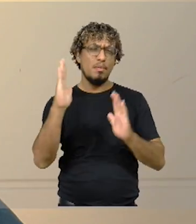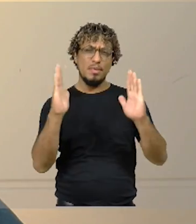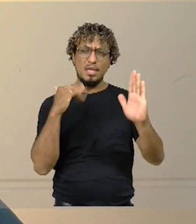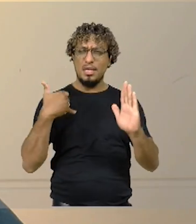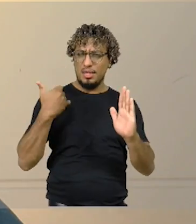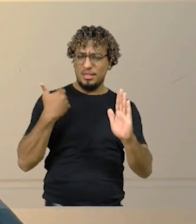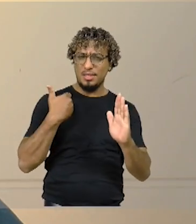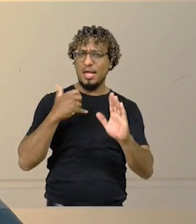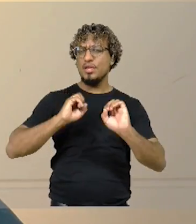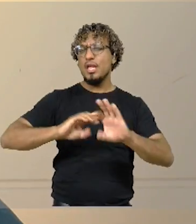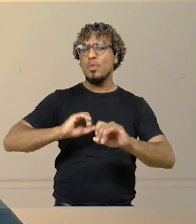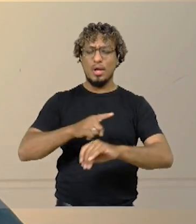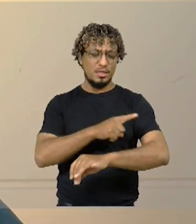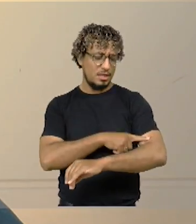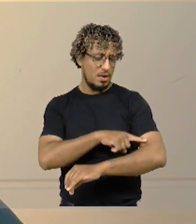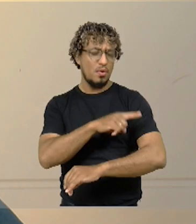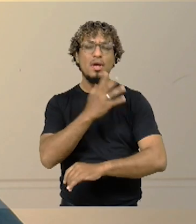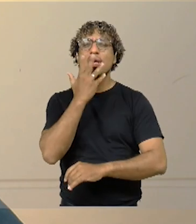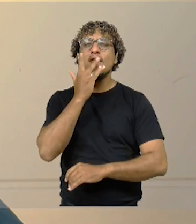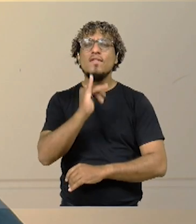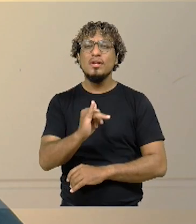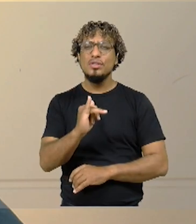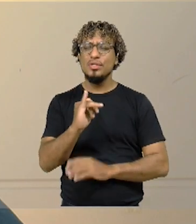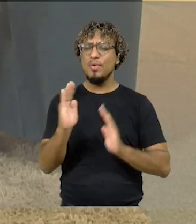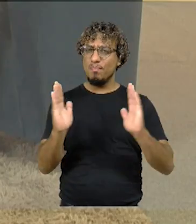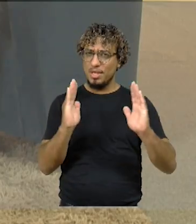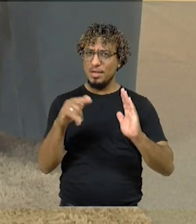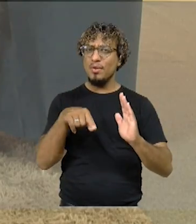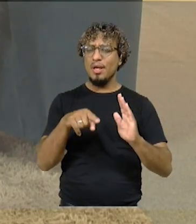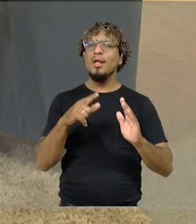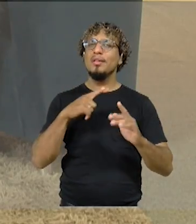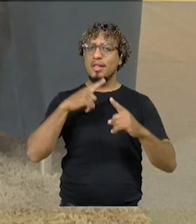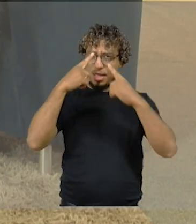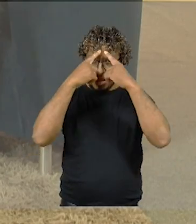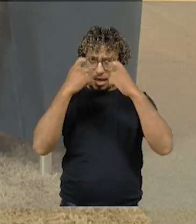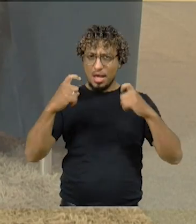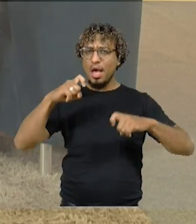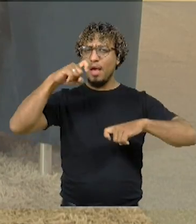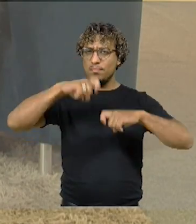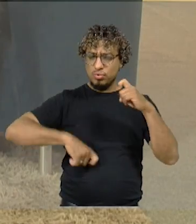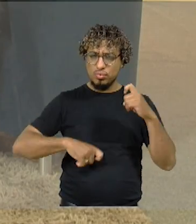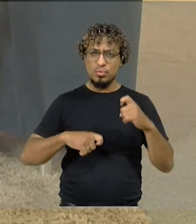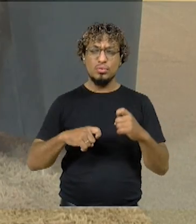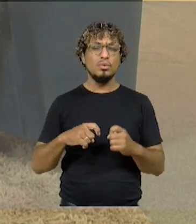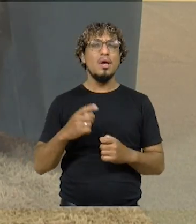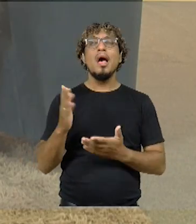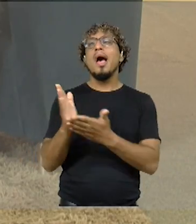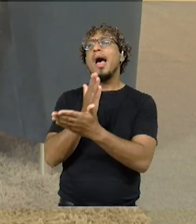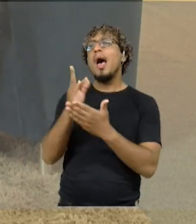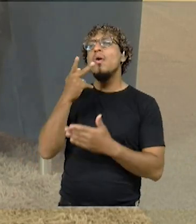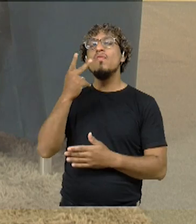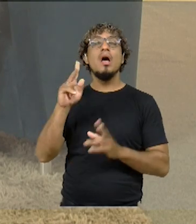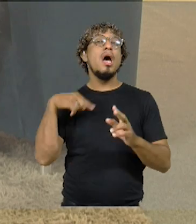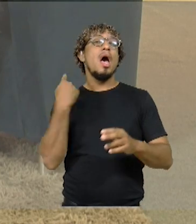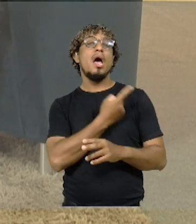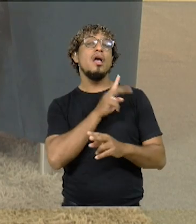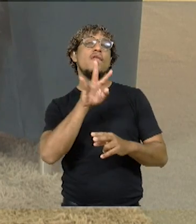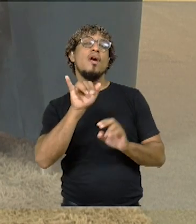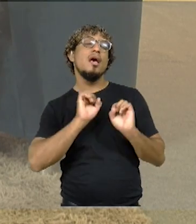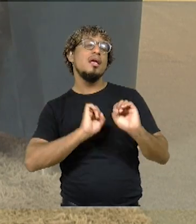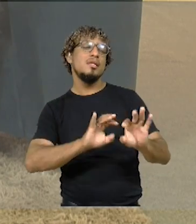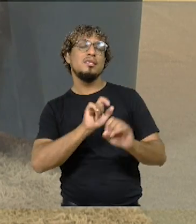que parar com essa brincadeira que é o transporte público da nossa cidade. O próximo tema é educação. Sobre educação